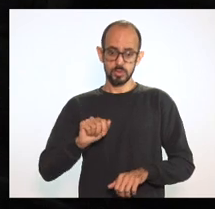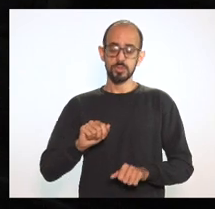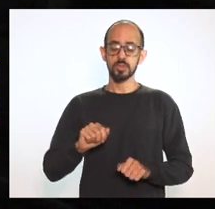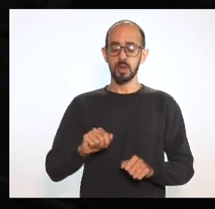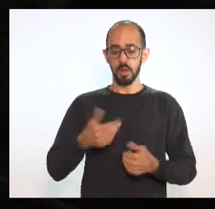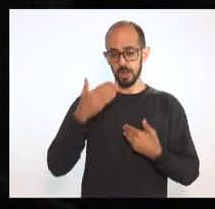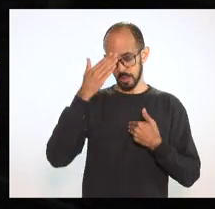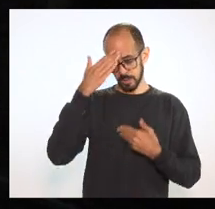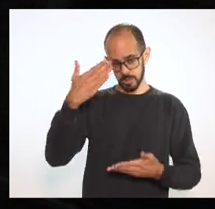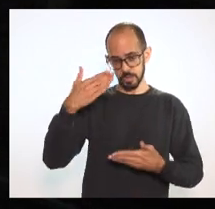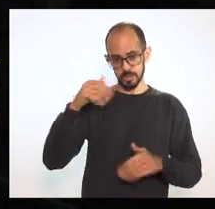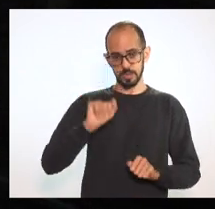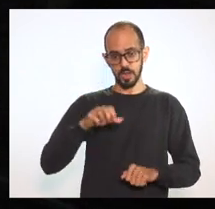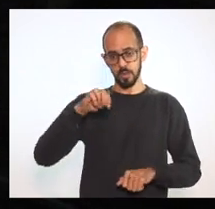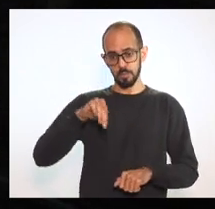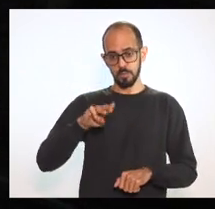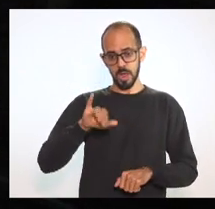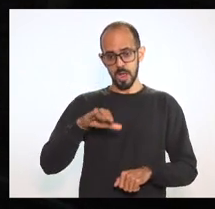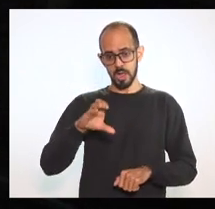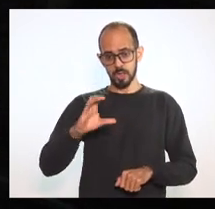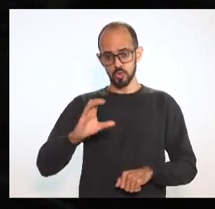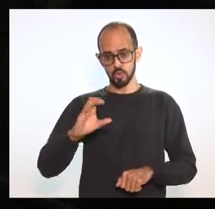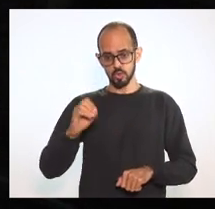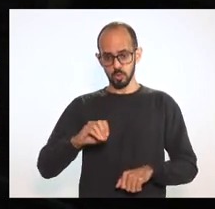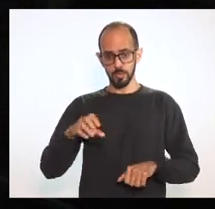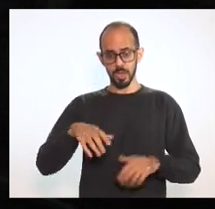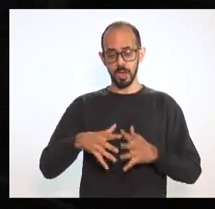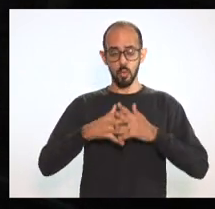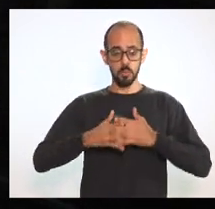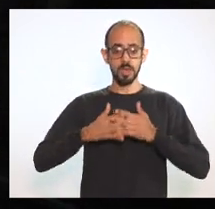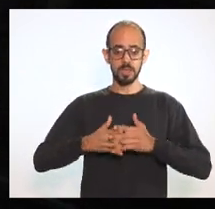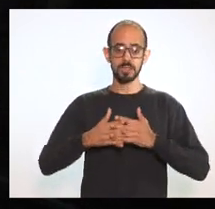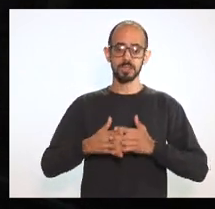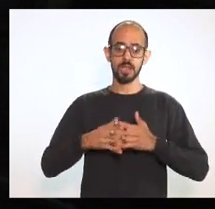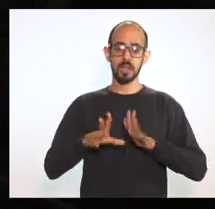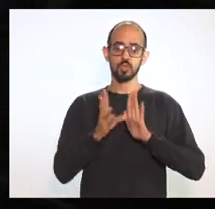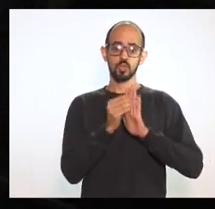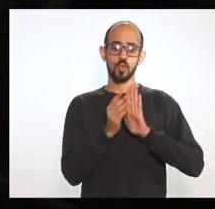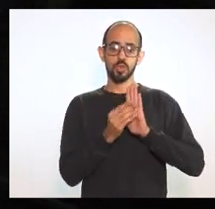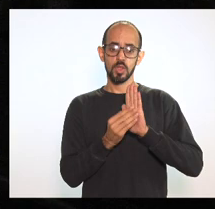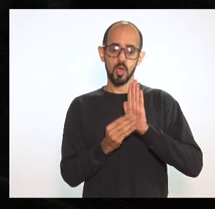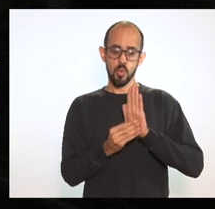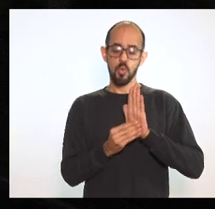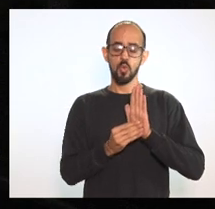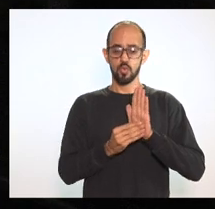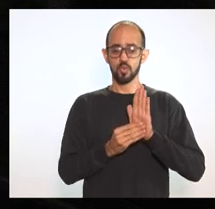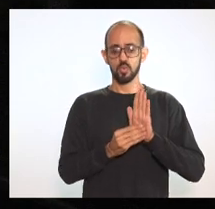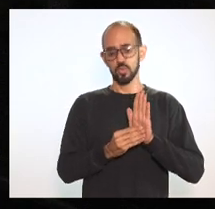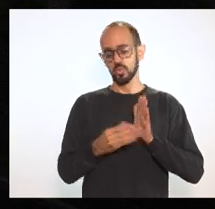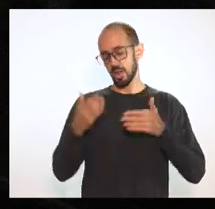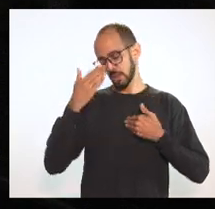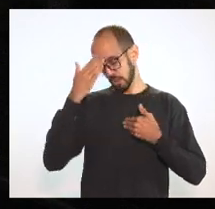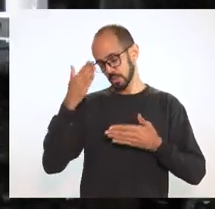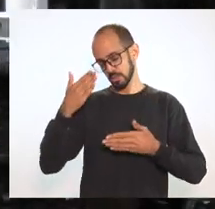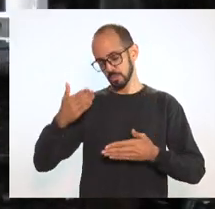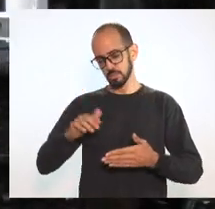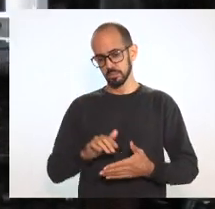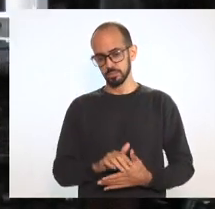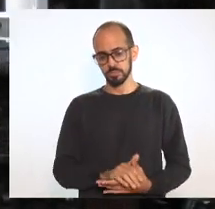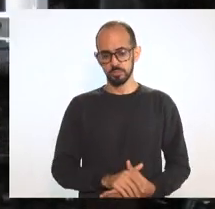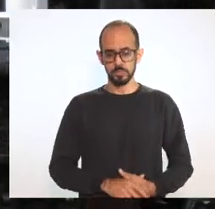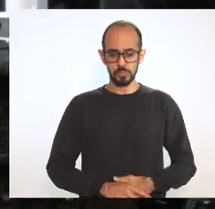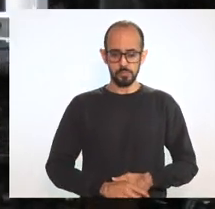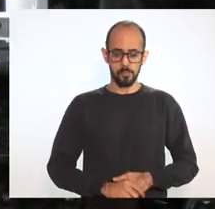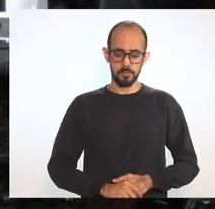entendimento da complexidade da matéria e pela decisão, pela baixa em diligência para a oitiva dos senhores secretários. Obrigado. Presidente André